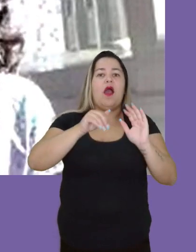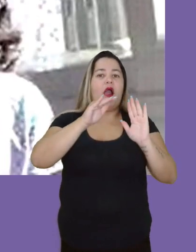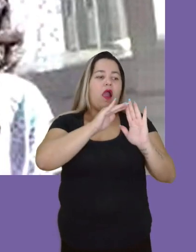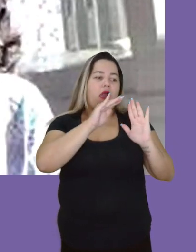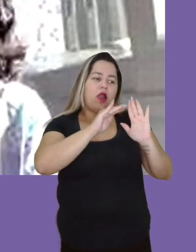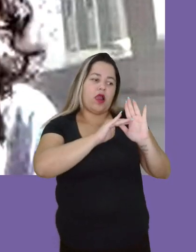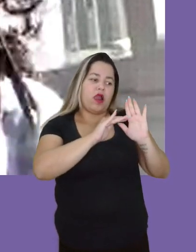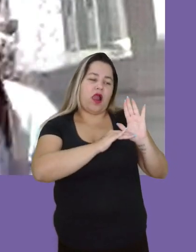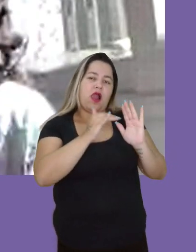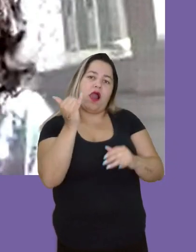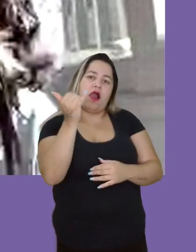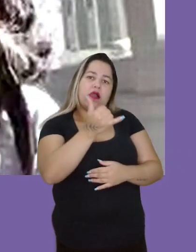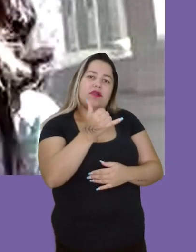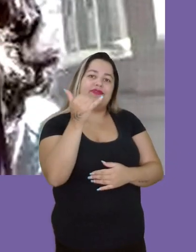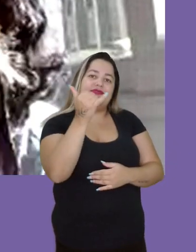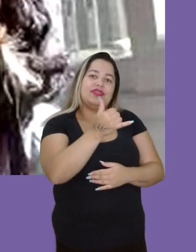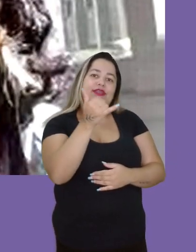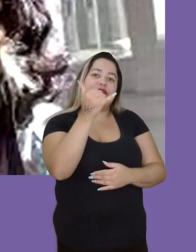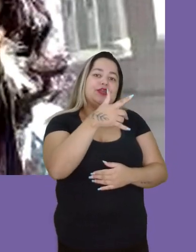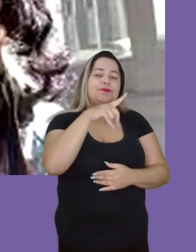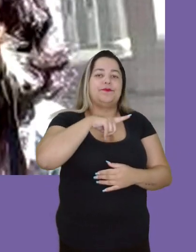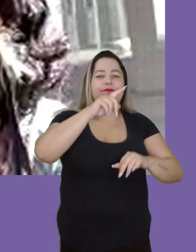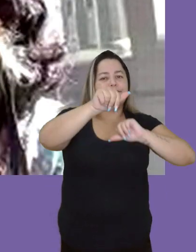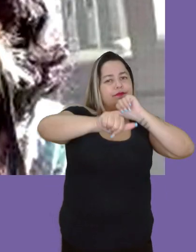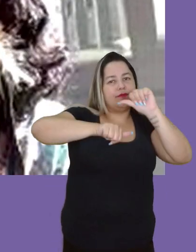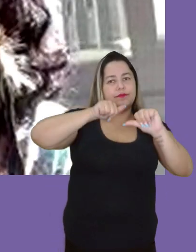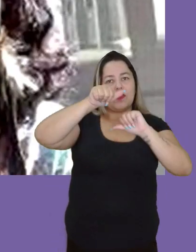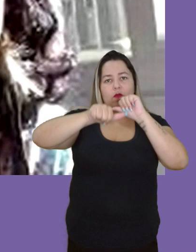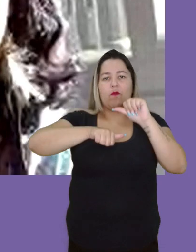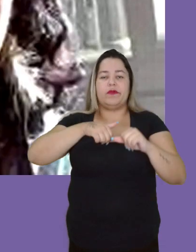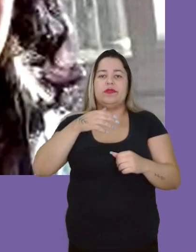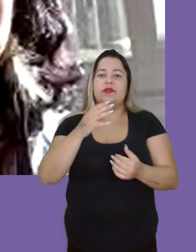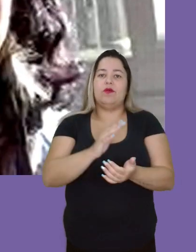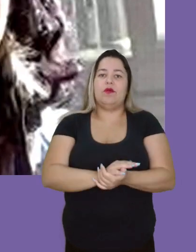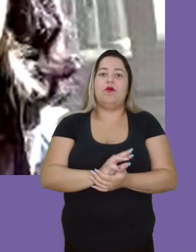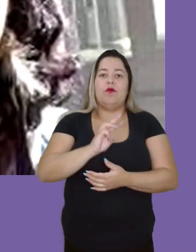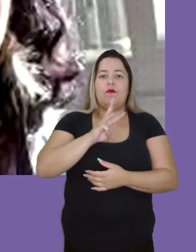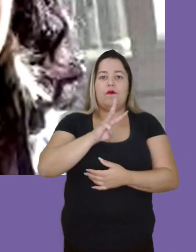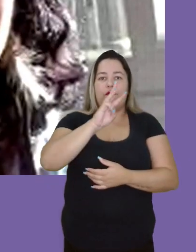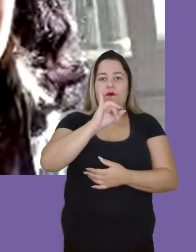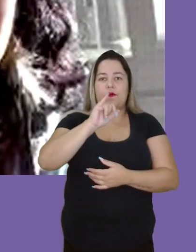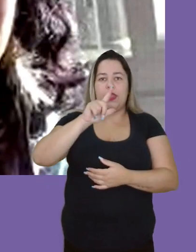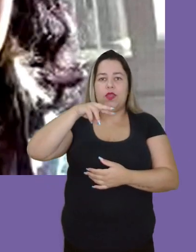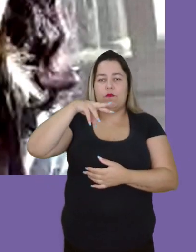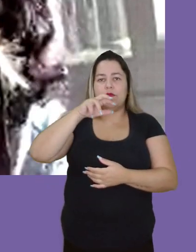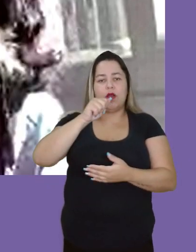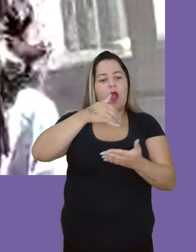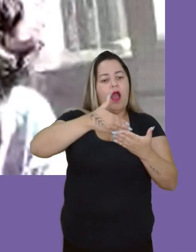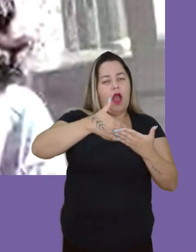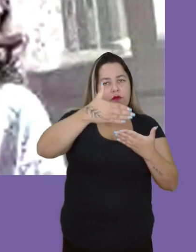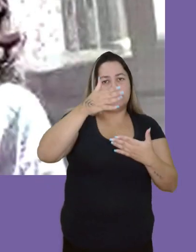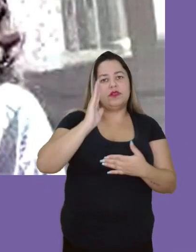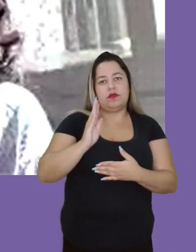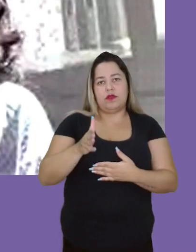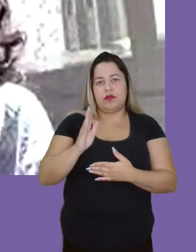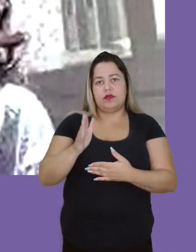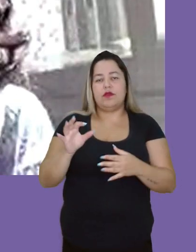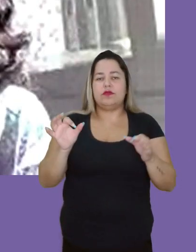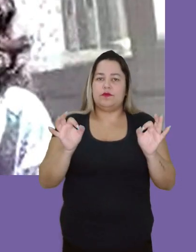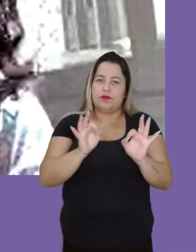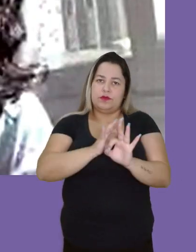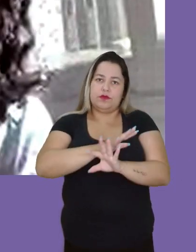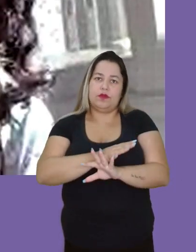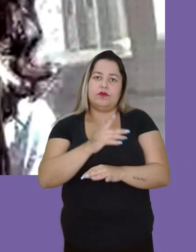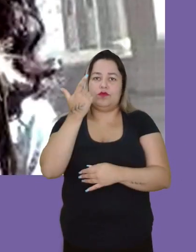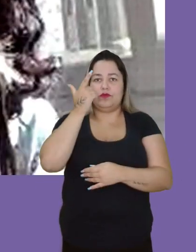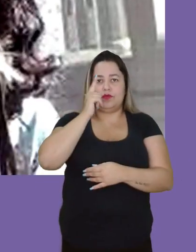falou, para a gente, né, ter uma troca mesmo. Wilma, se você quiser começar já que você terminou, de